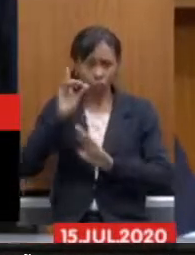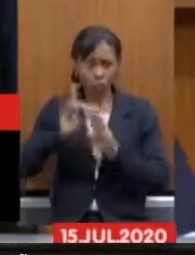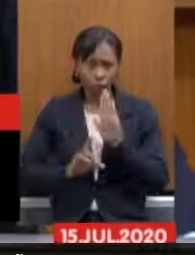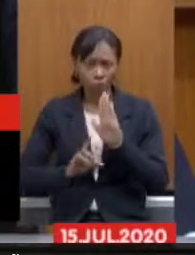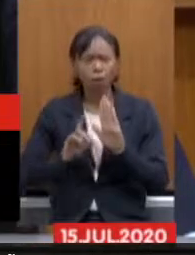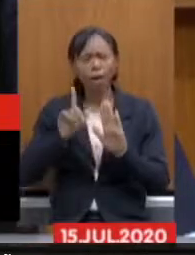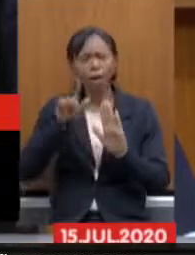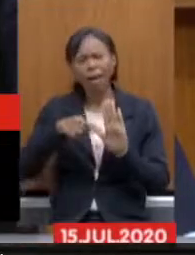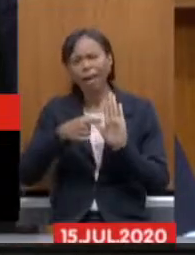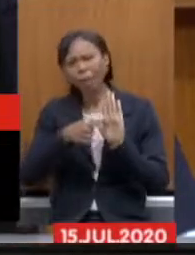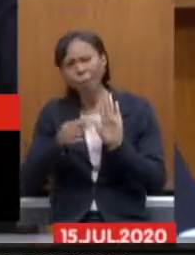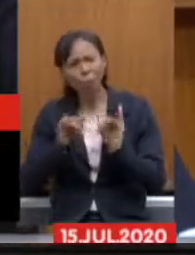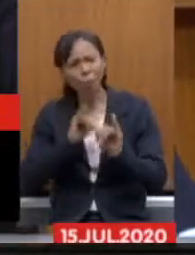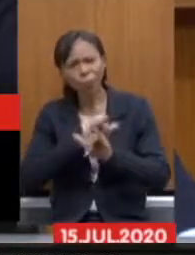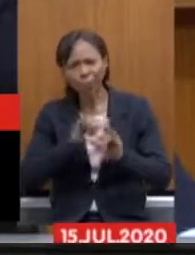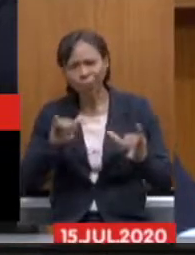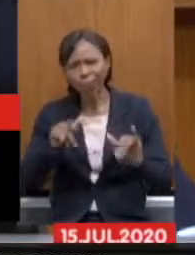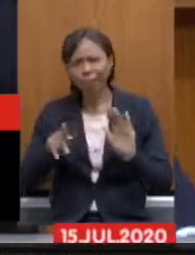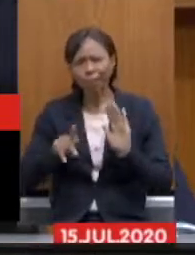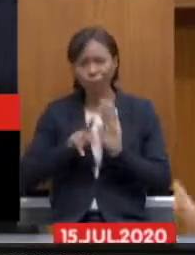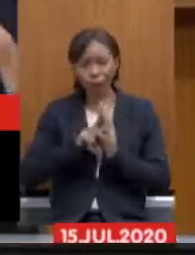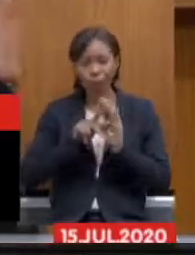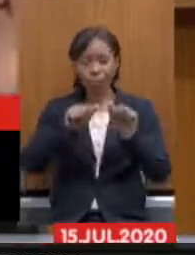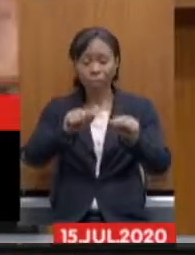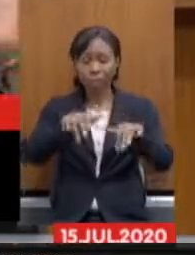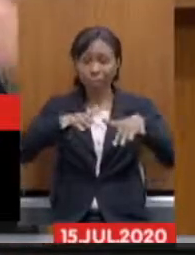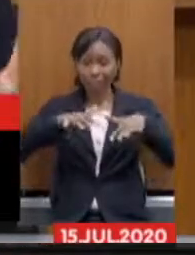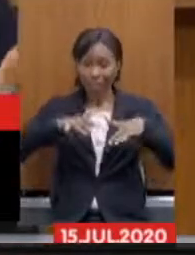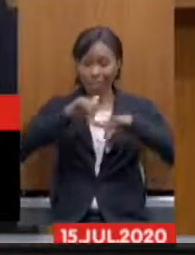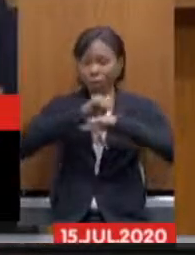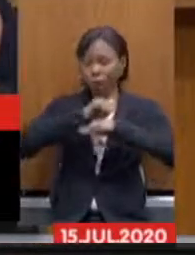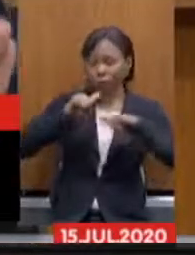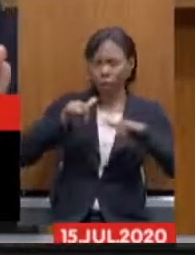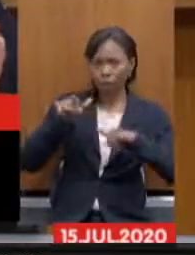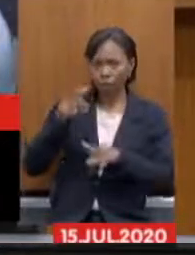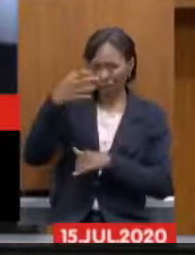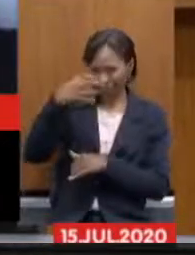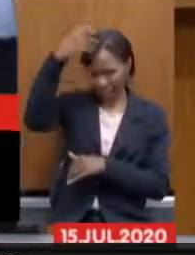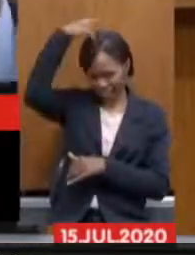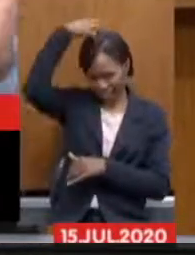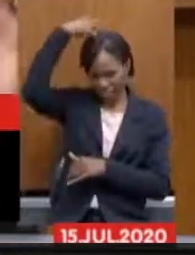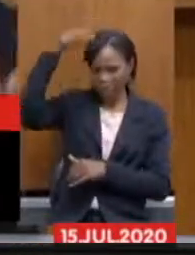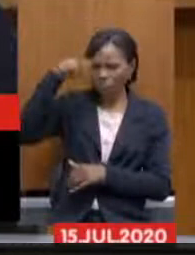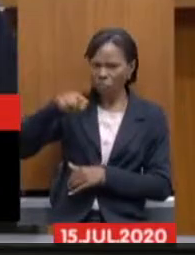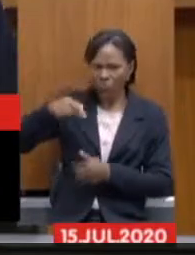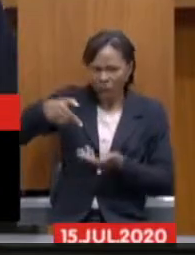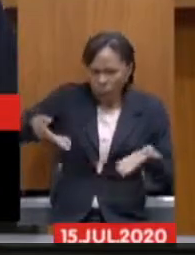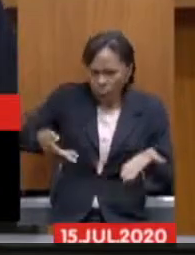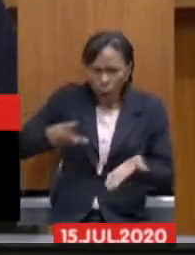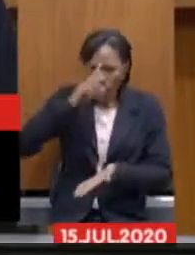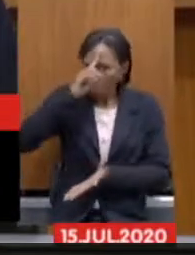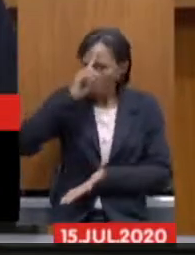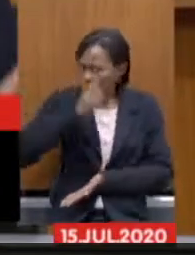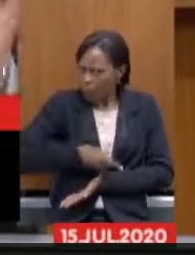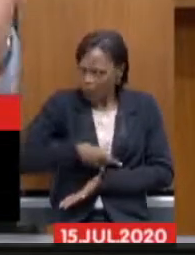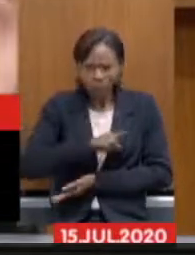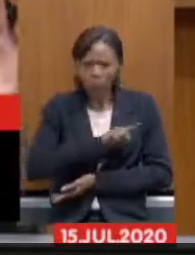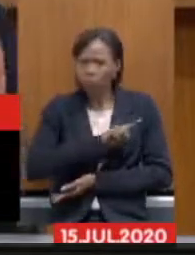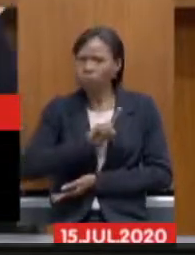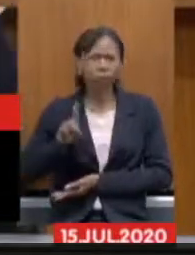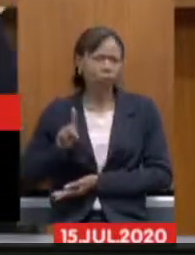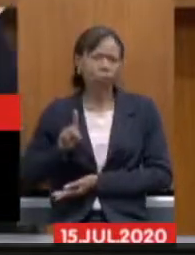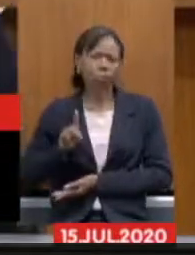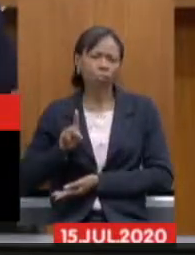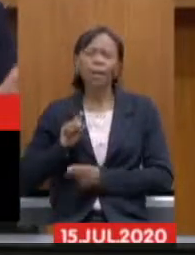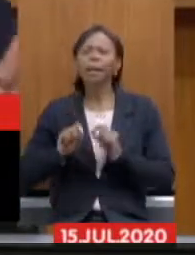exatamente da assembleia para dizer para o rei agora só não manda mais e quem